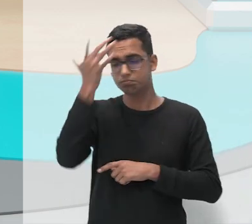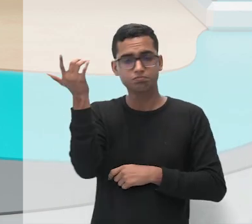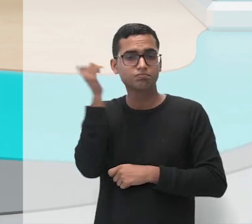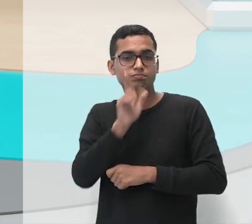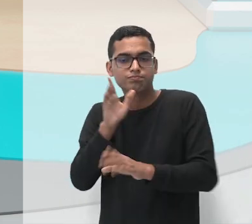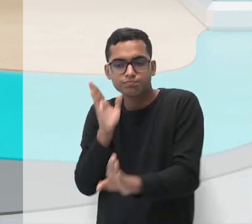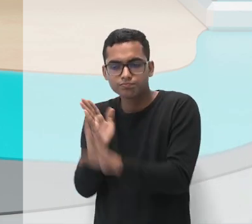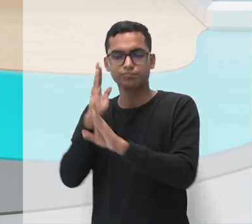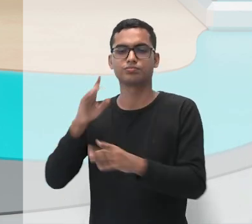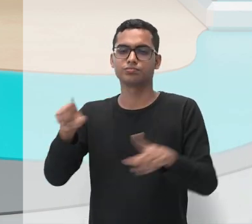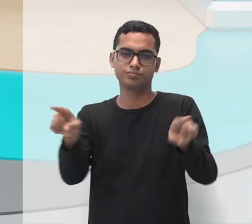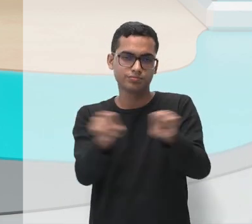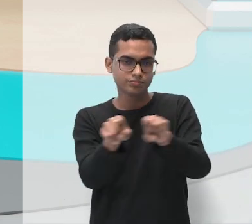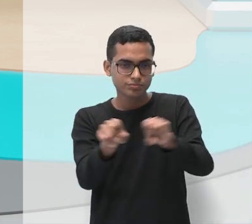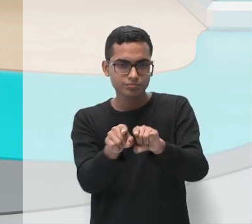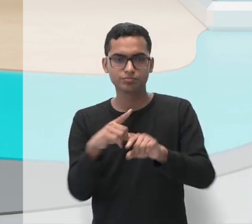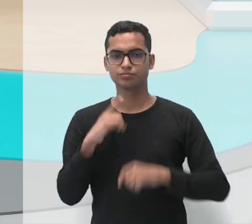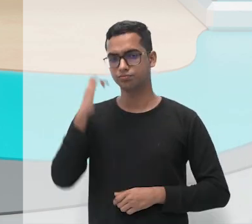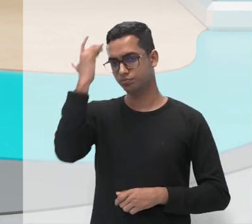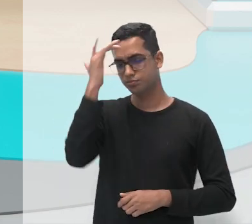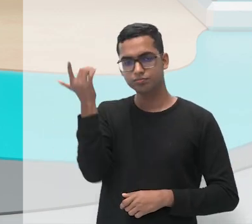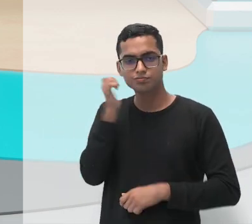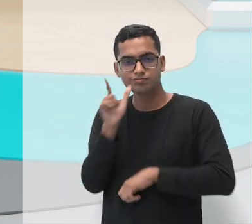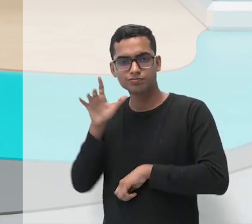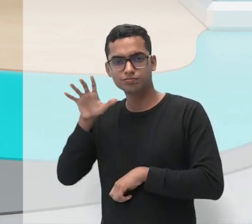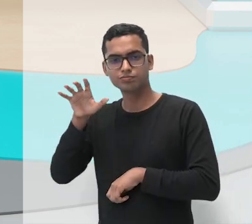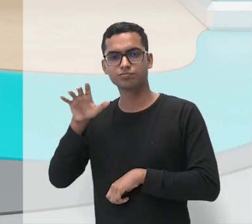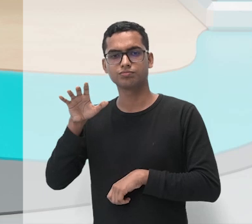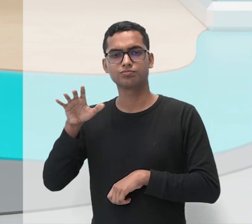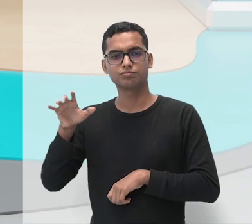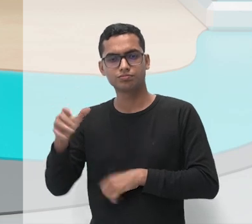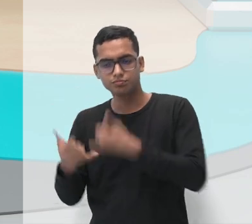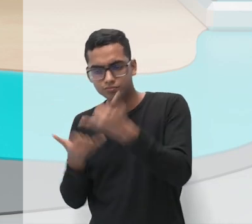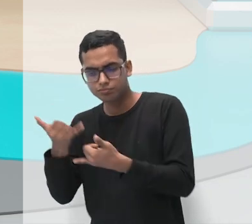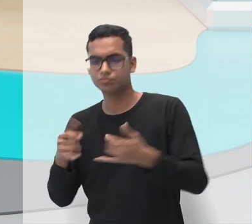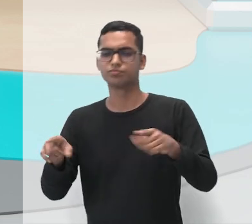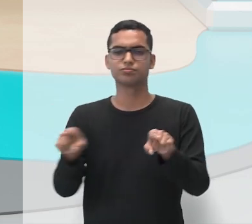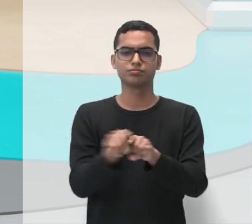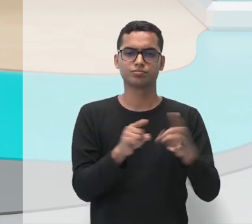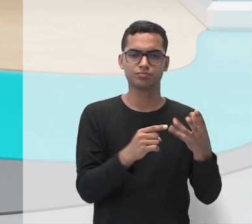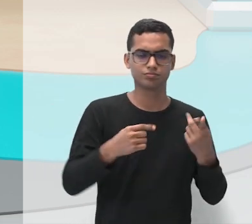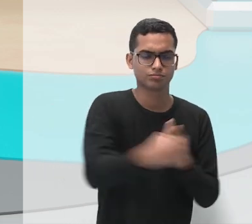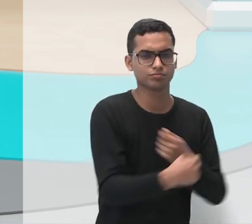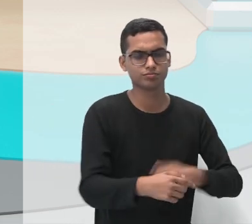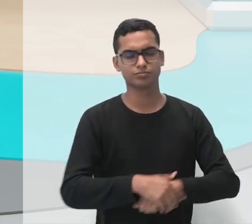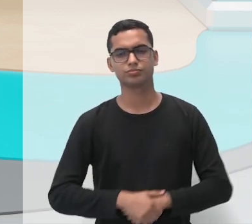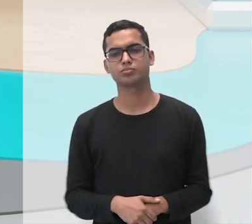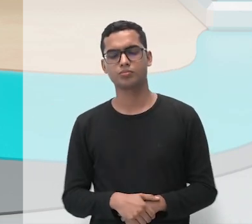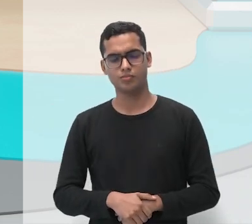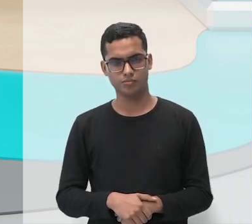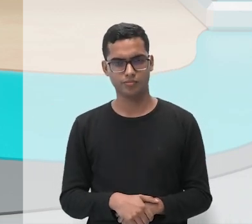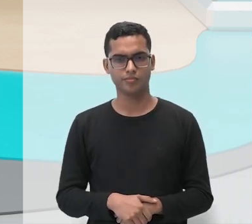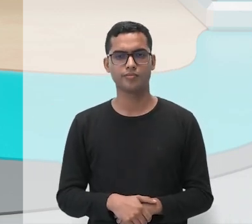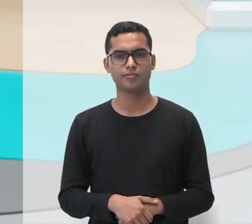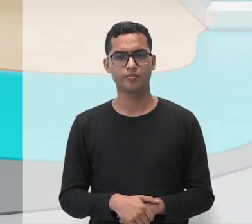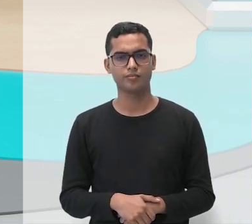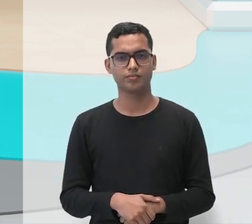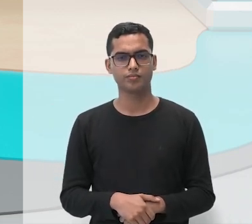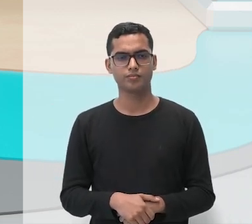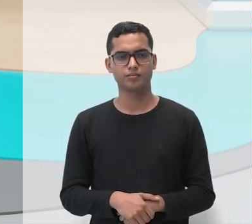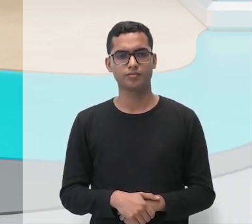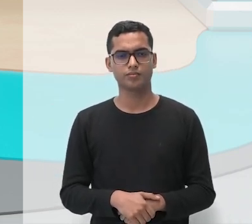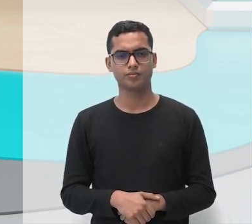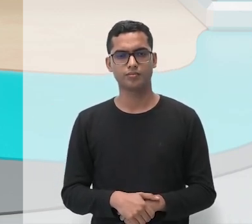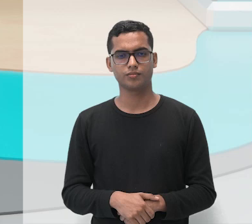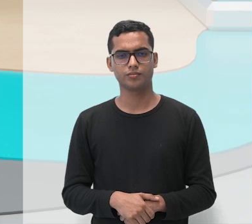encontrar, é fácil de buscar e é muito fácil de brincar também. Tá bom? E assim como todos os